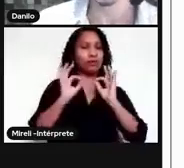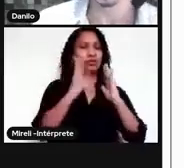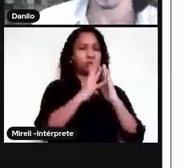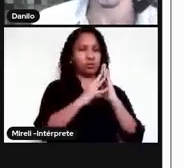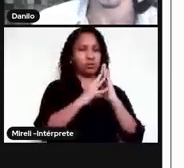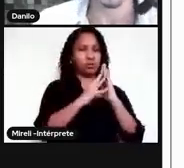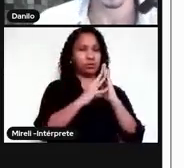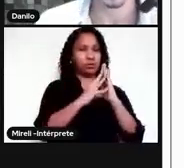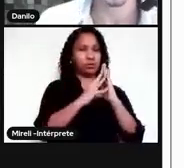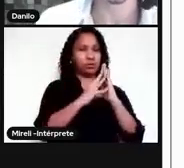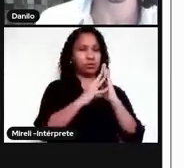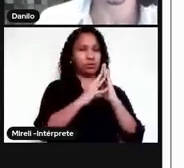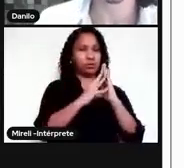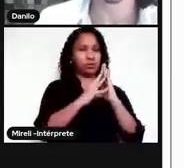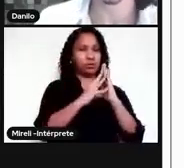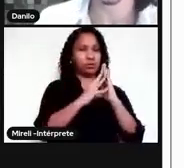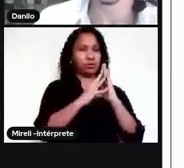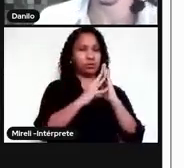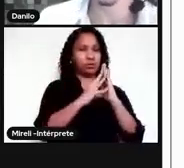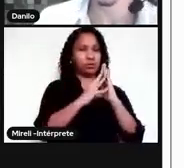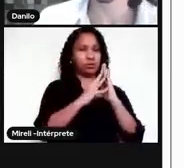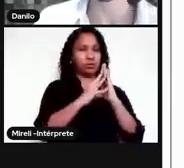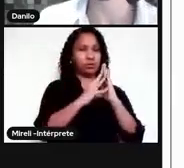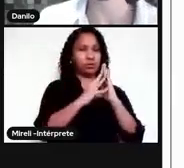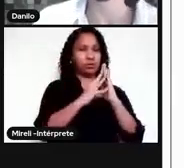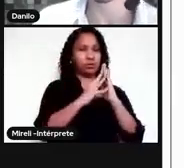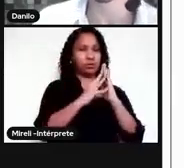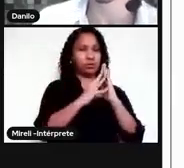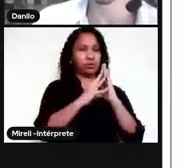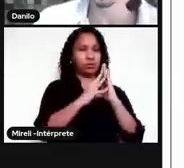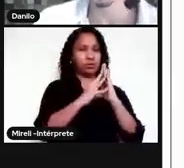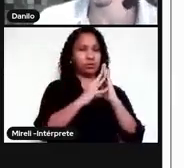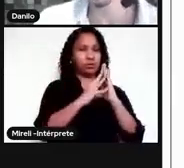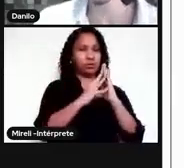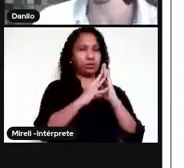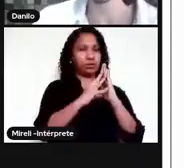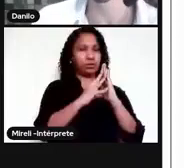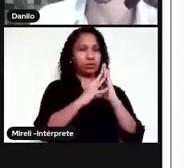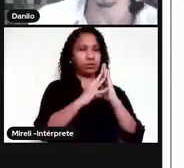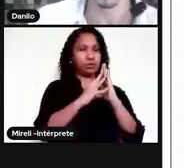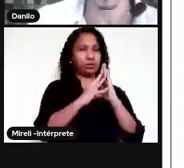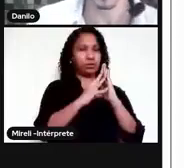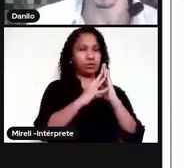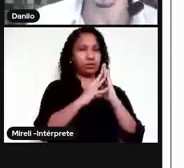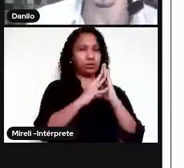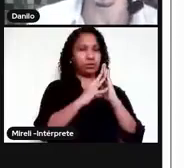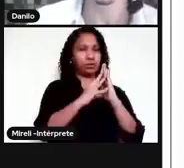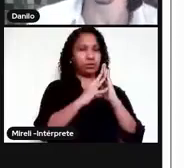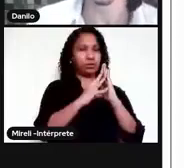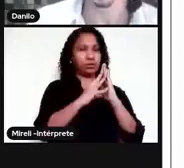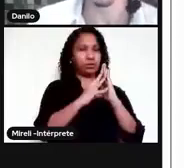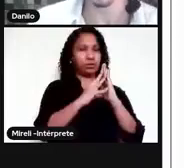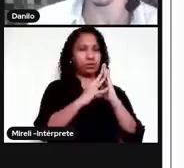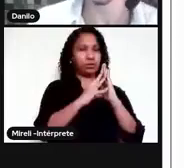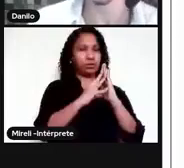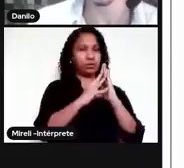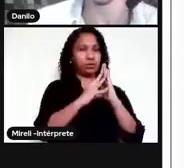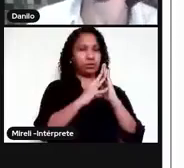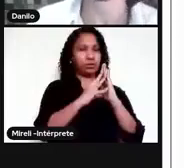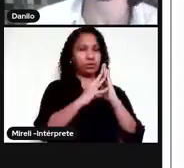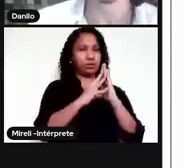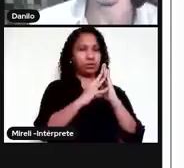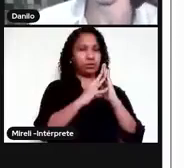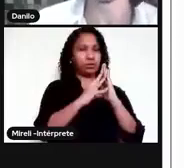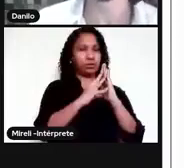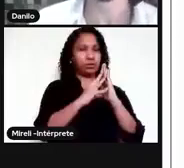modelo, ele vai fazer essa análise somando, uma análise correlativa, como foi dito, as variáveis,